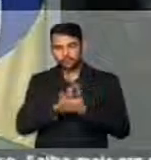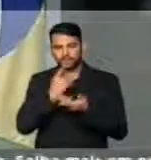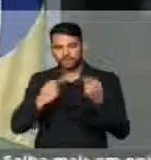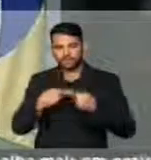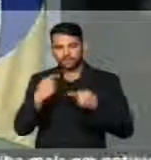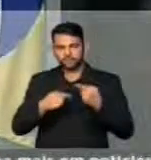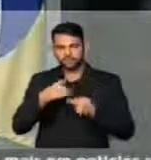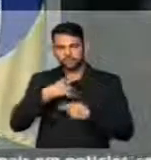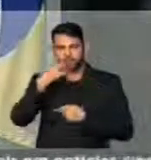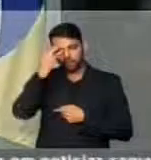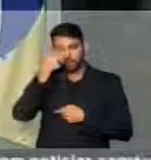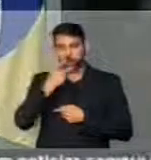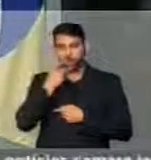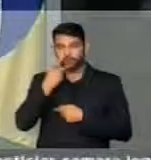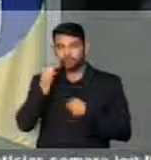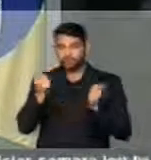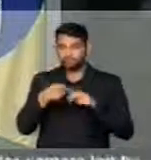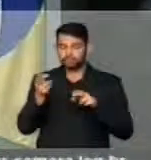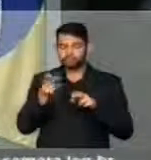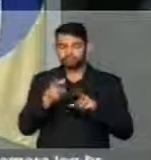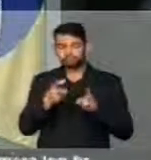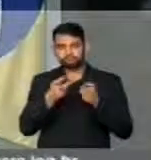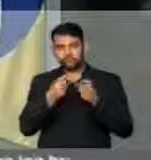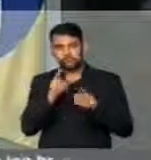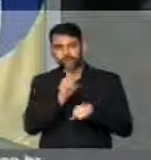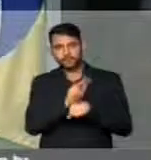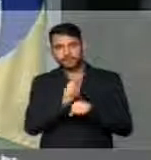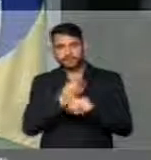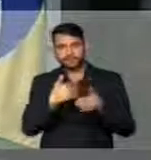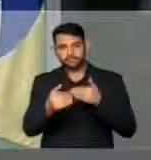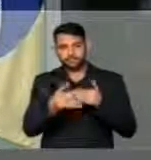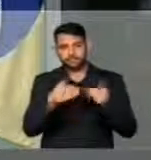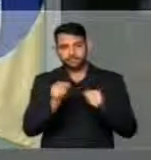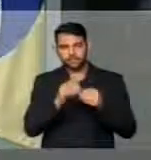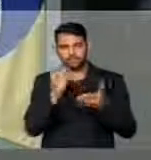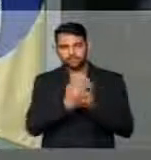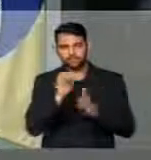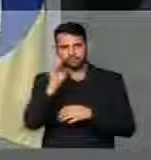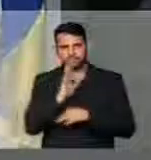discurso ideológico que pode nos prender a uma defesa que é equivocada e que está destruindo o Brasil.